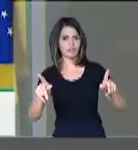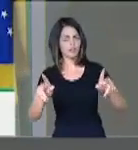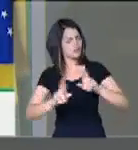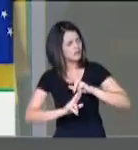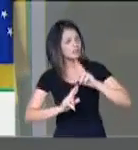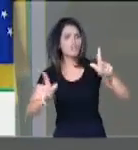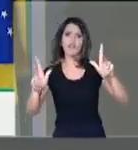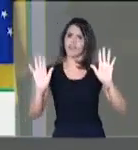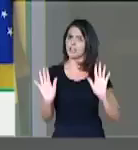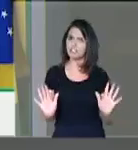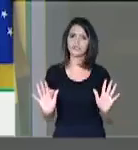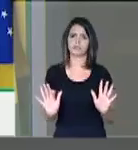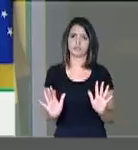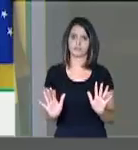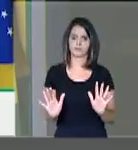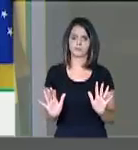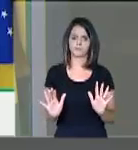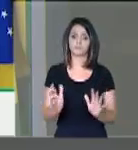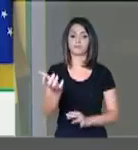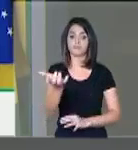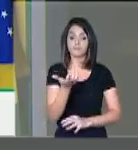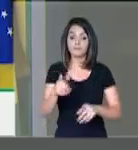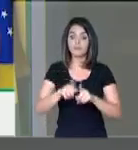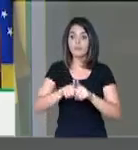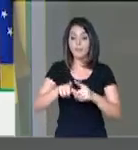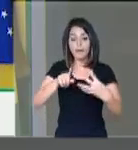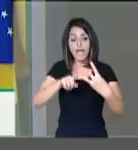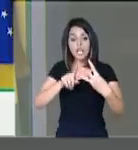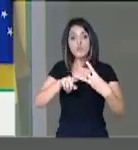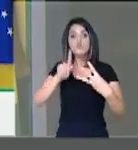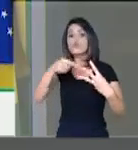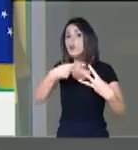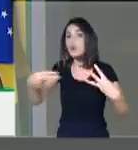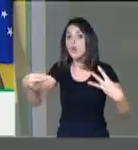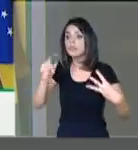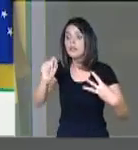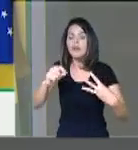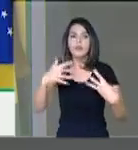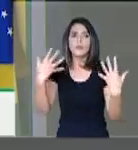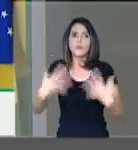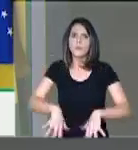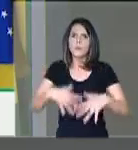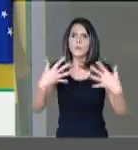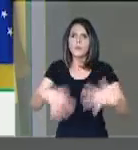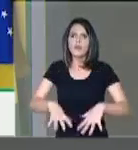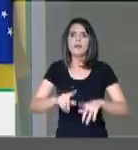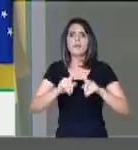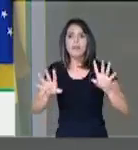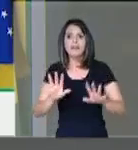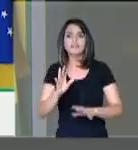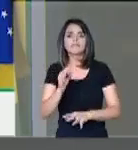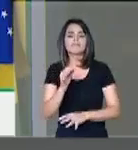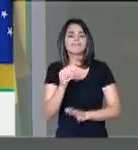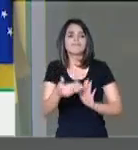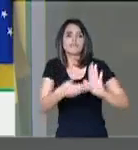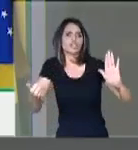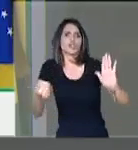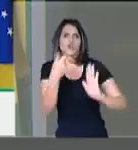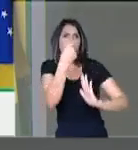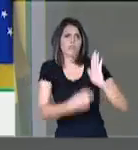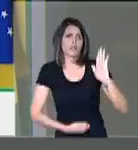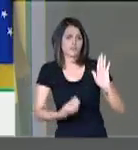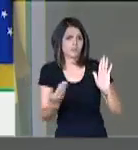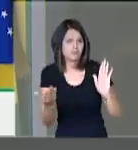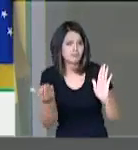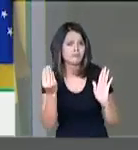rua em determinadas regiões eu queria trazer mais um elemento que infelizmente foi desconsiderado